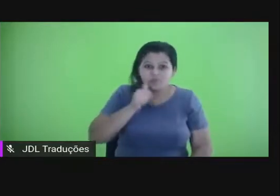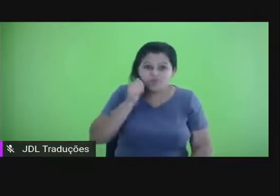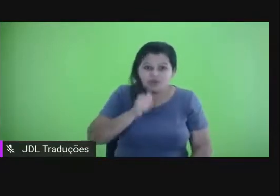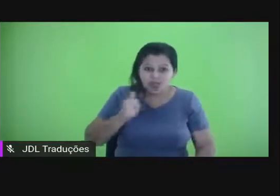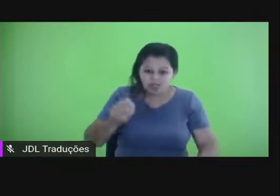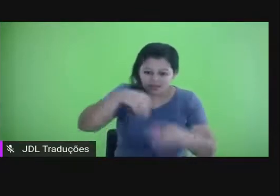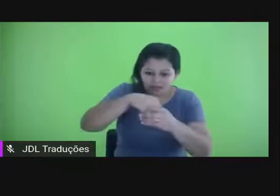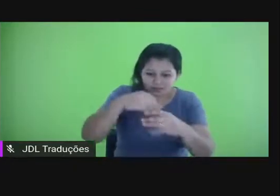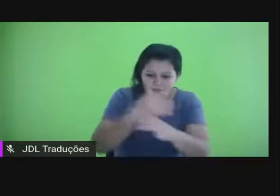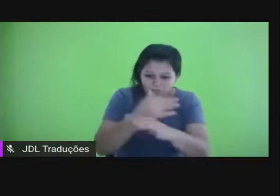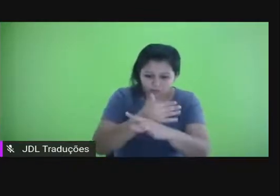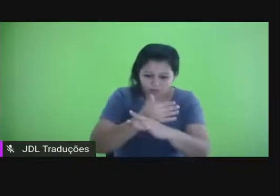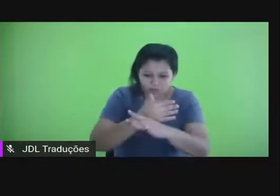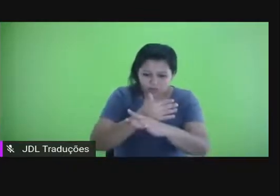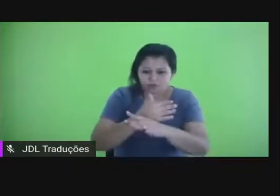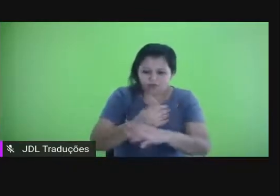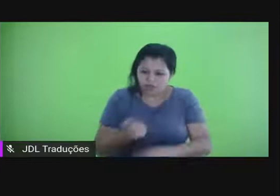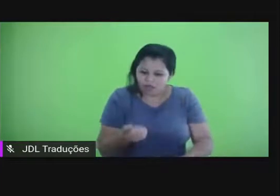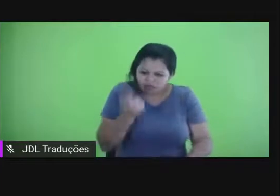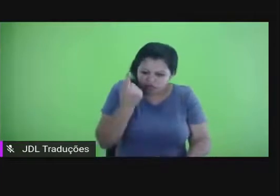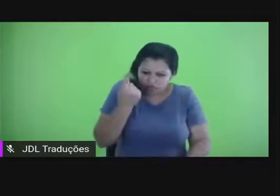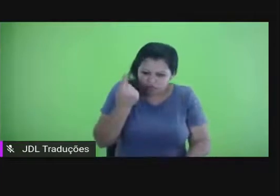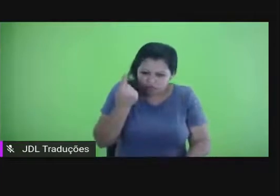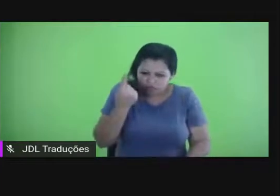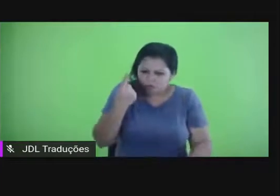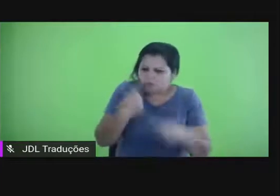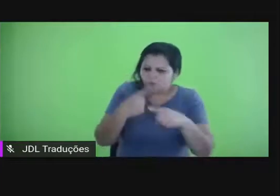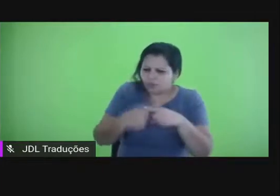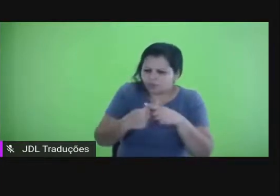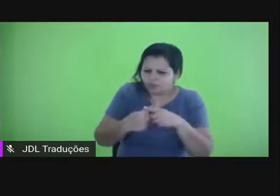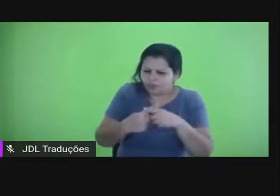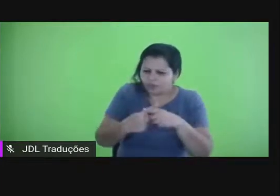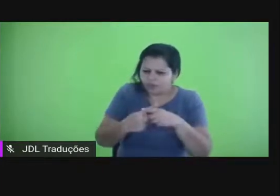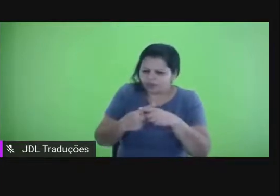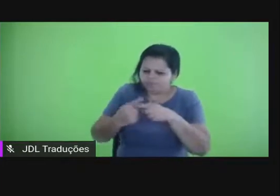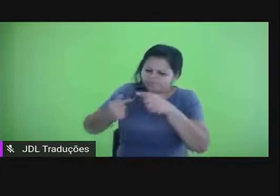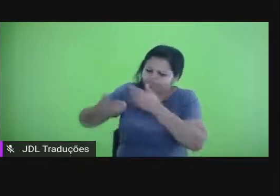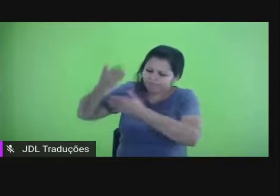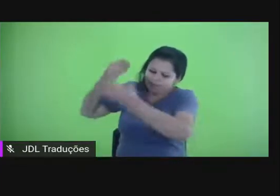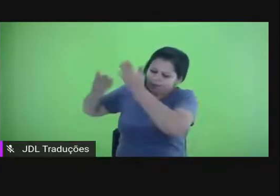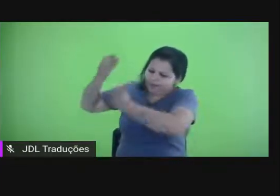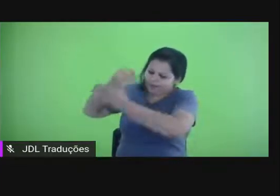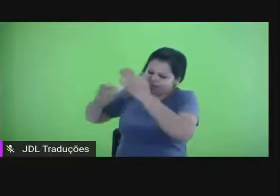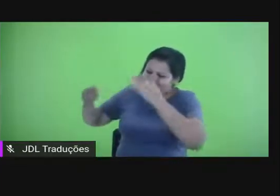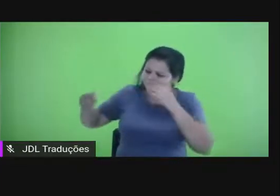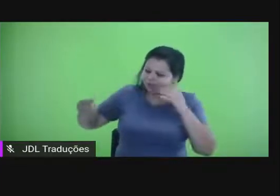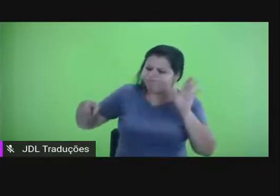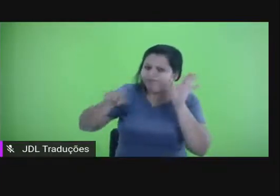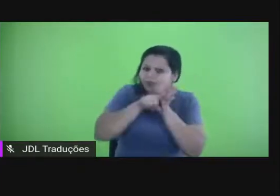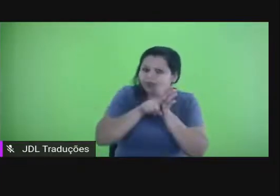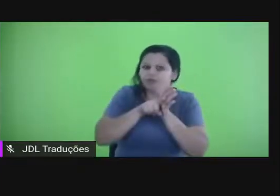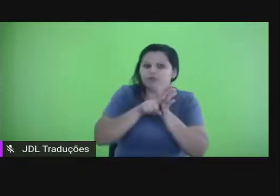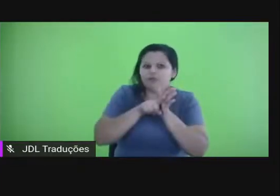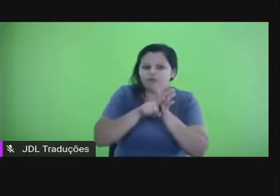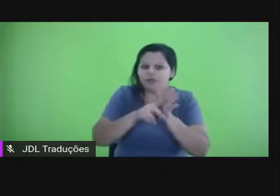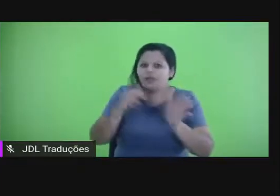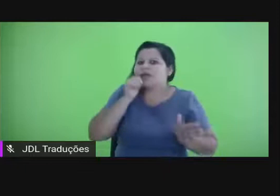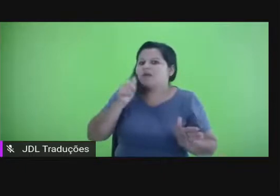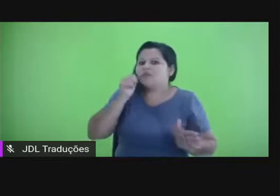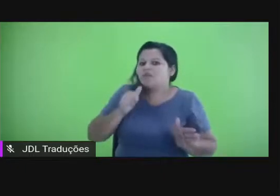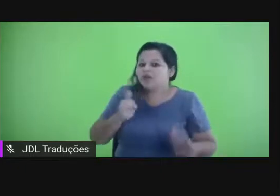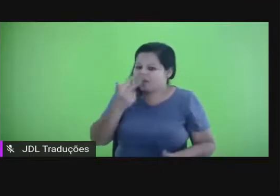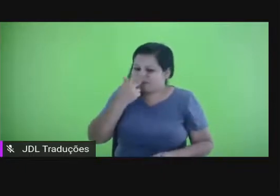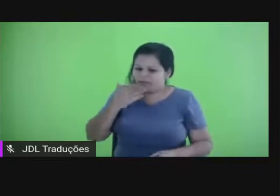está ligada a esse pensamento, né, ancestral negativo de que ela está invadindo um espaço que